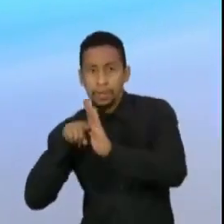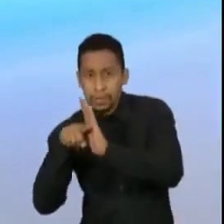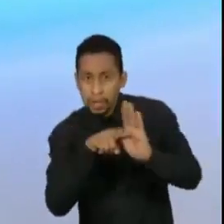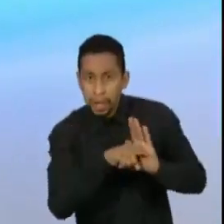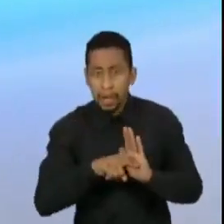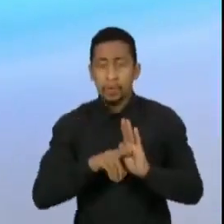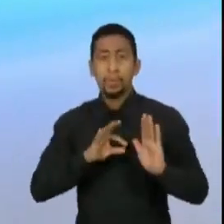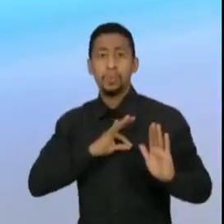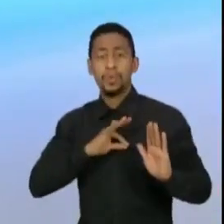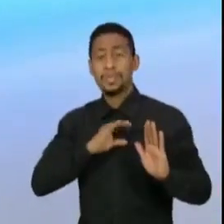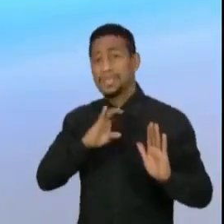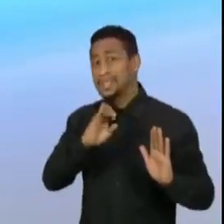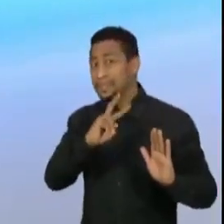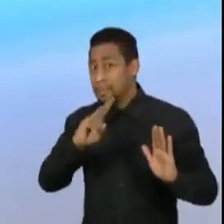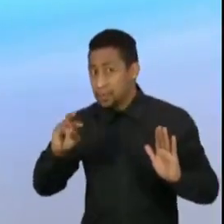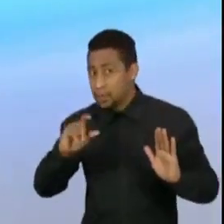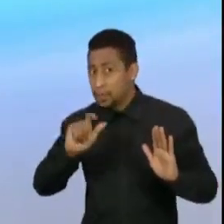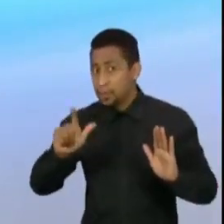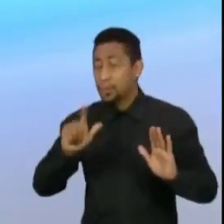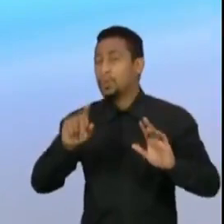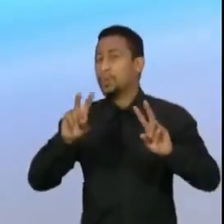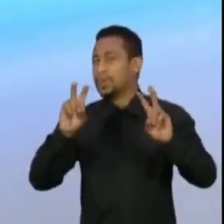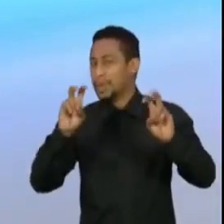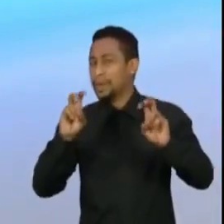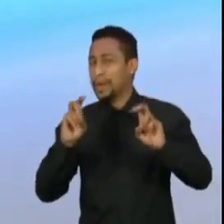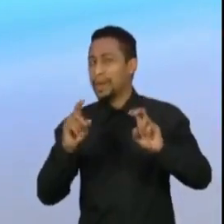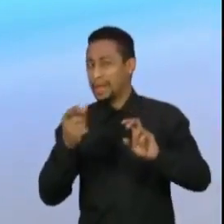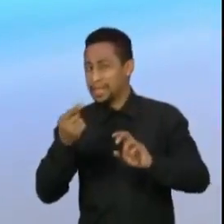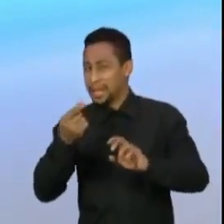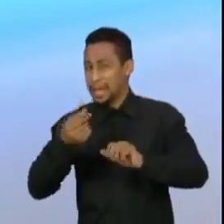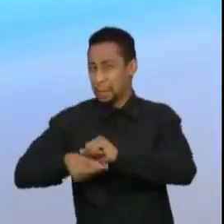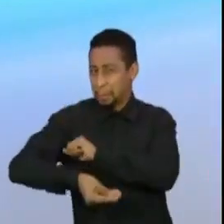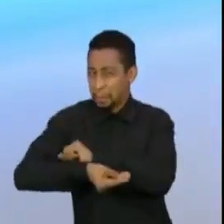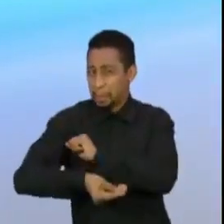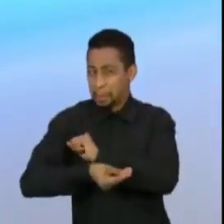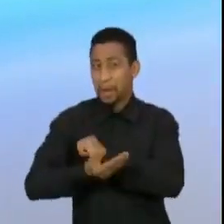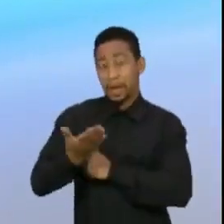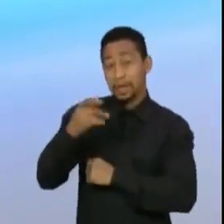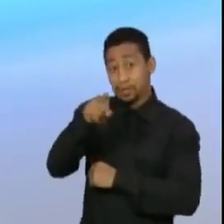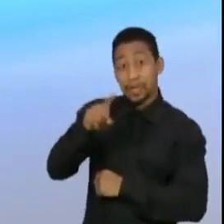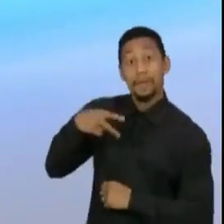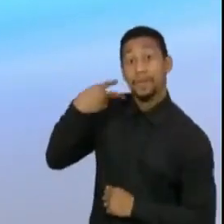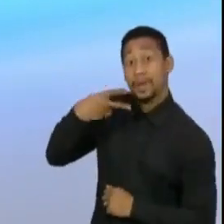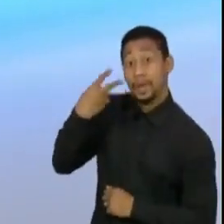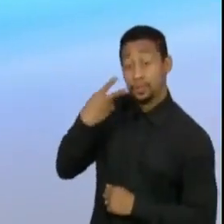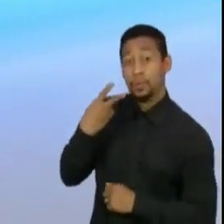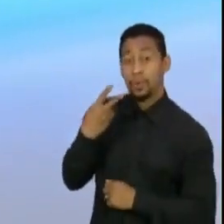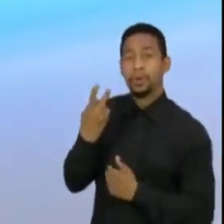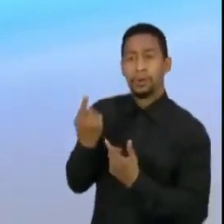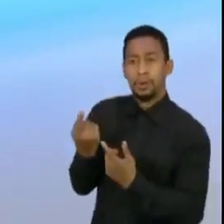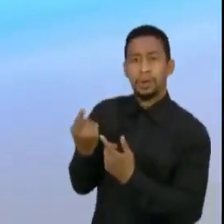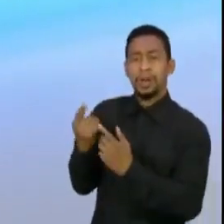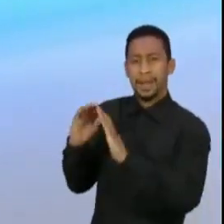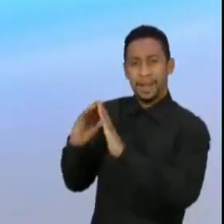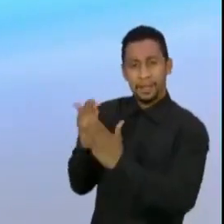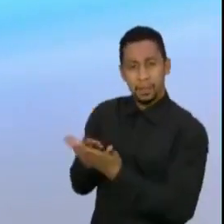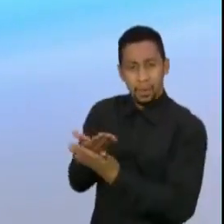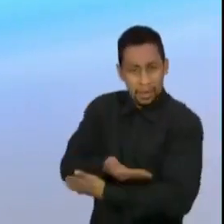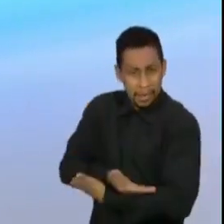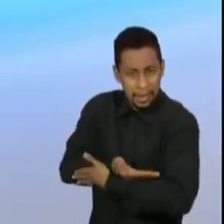e inquérito de loja de dinheiro no período que será Vereador como ligação com duas creches que